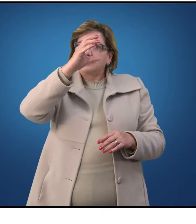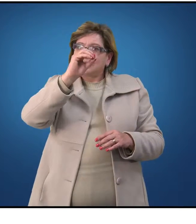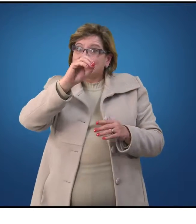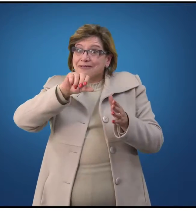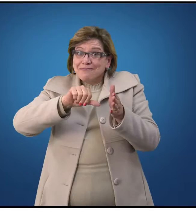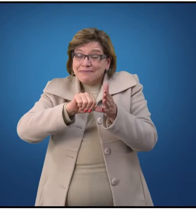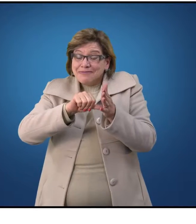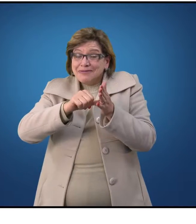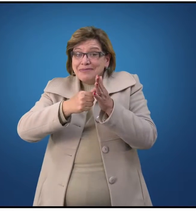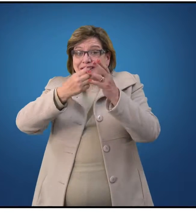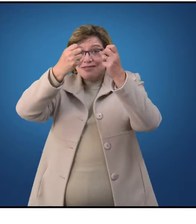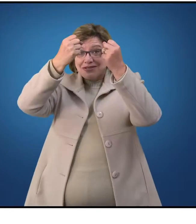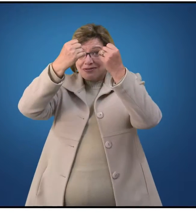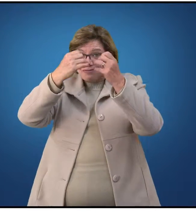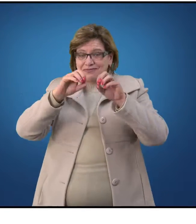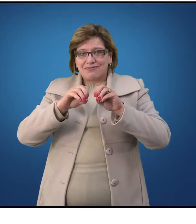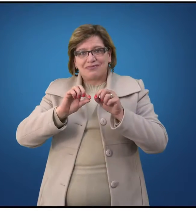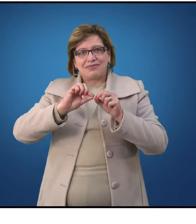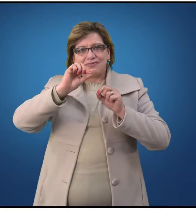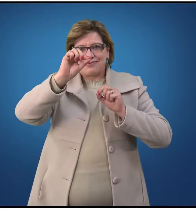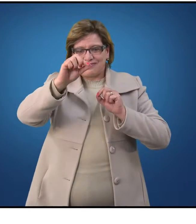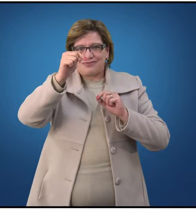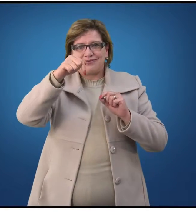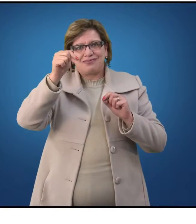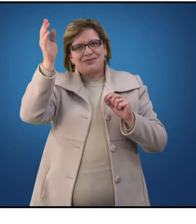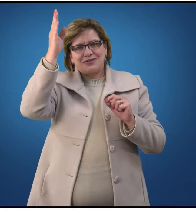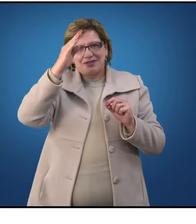oficial. Mas a questão